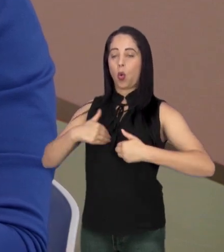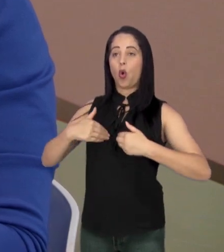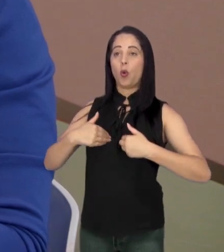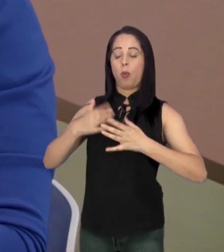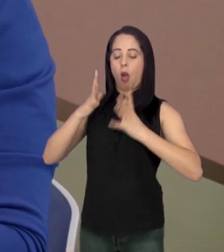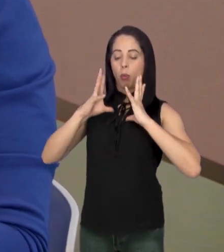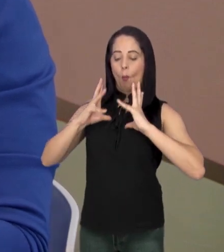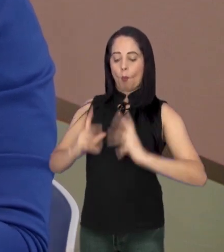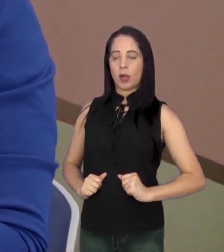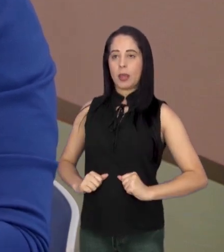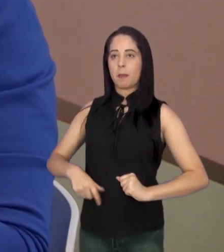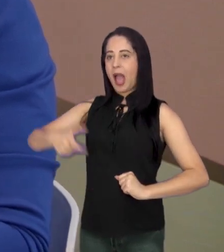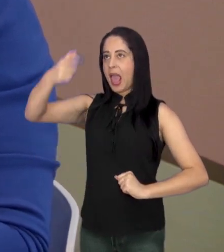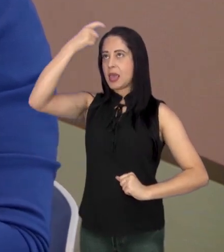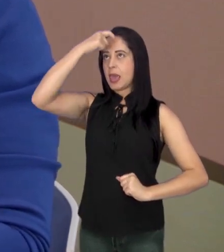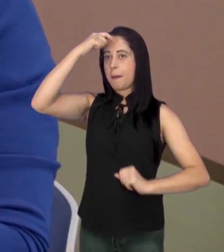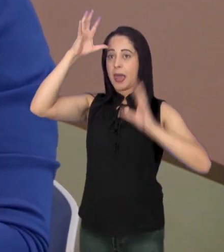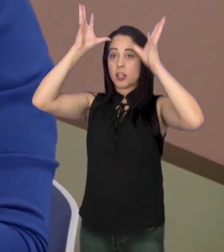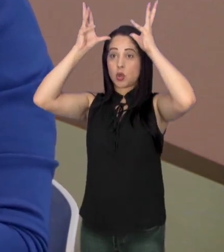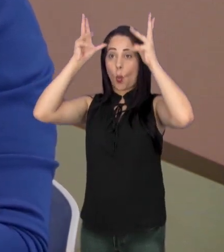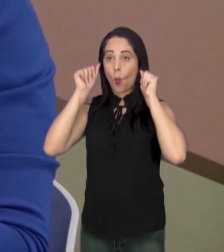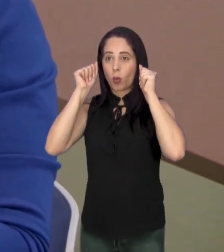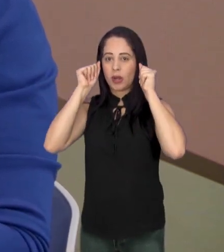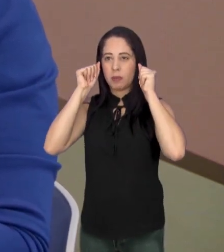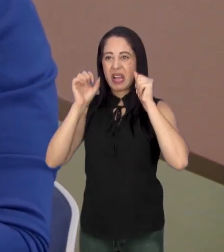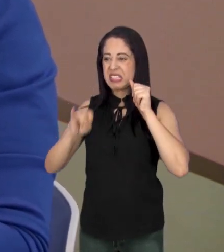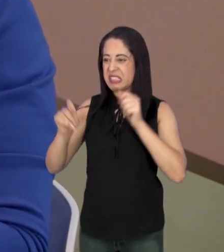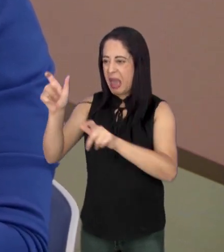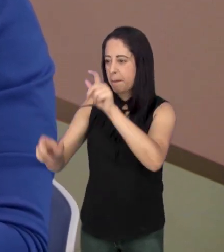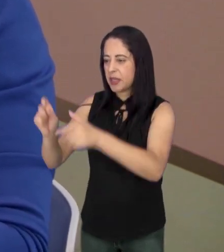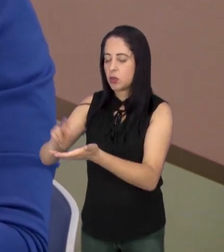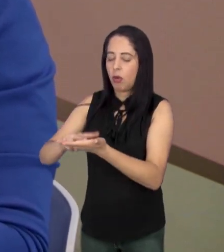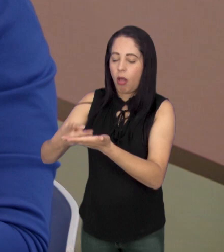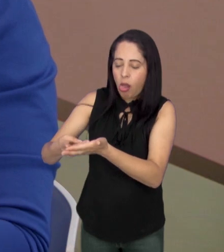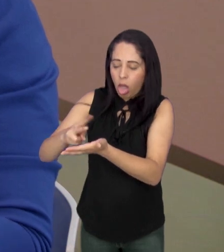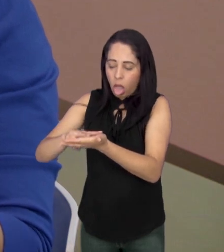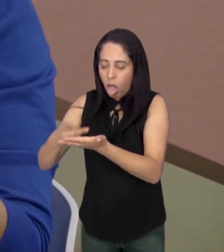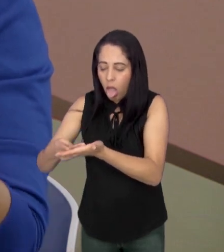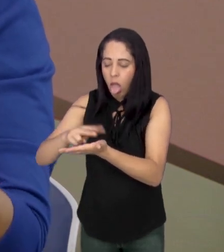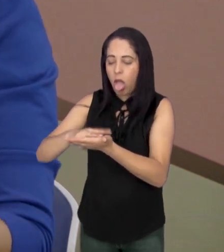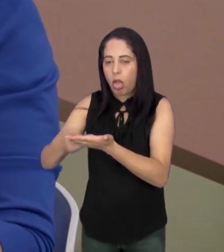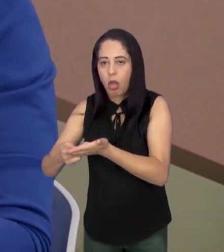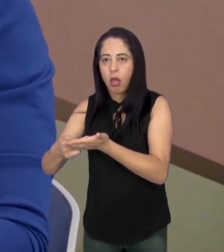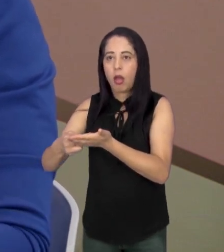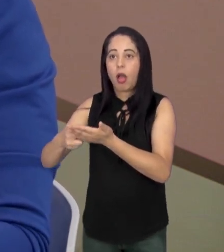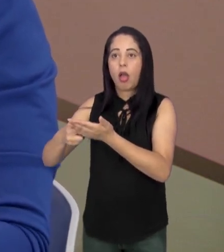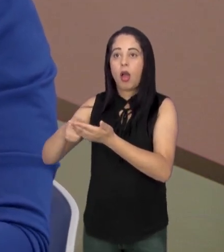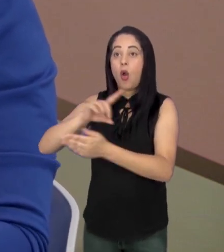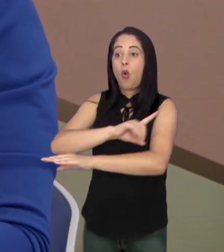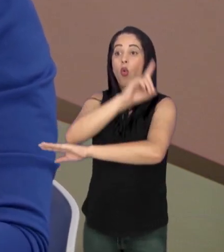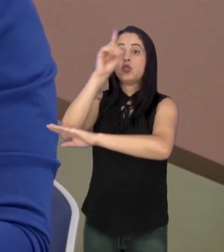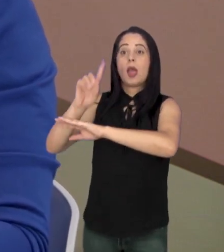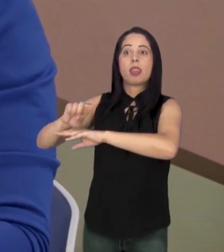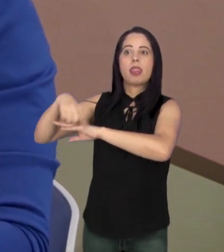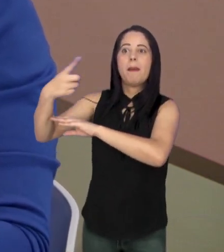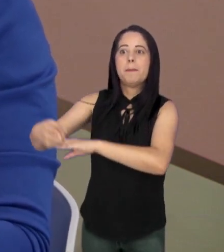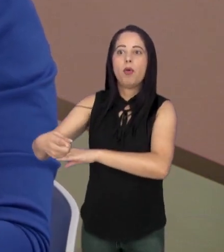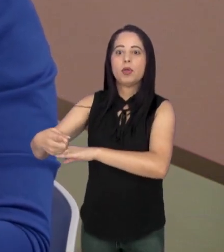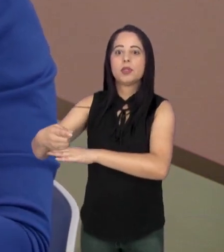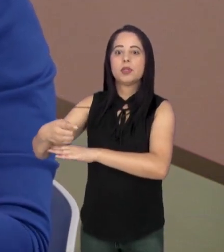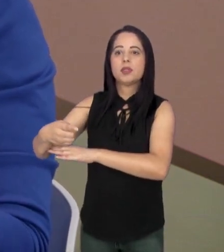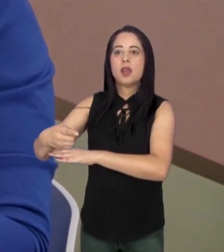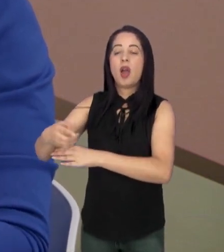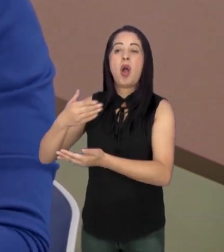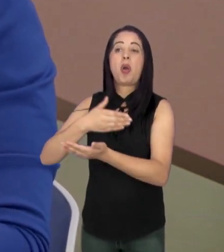e emocional. Então, se a pessoa começa a ter uma privação de sono, um sono de baixa qualidade, o dia seguinte dela vai ter muitos resultados